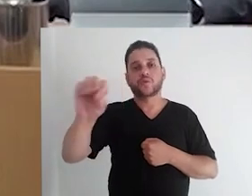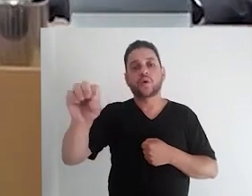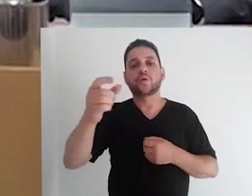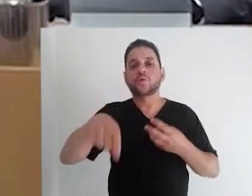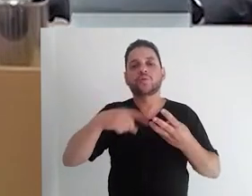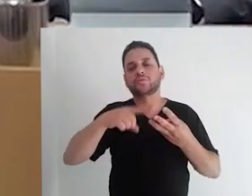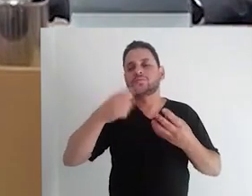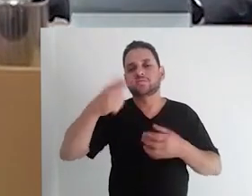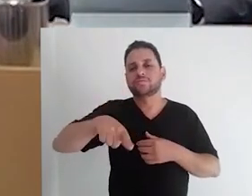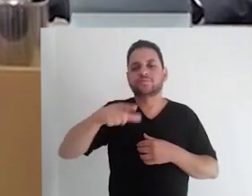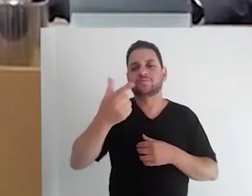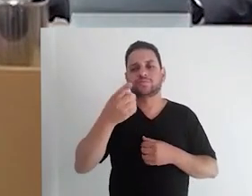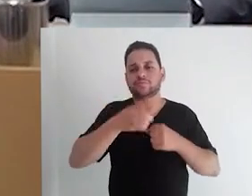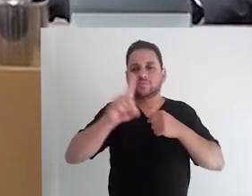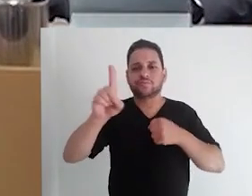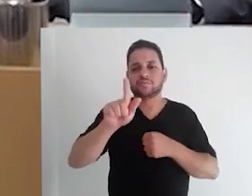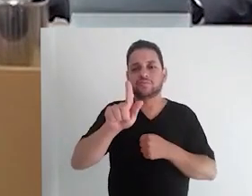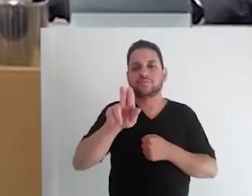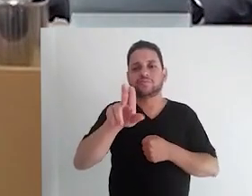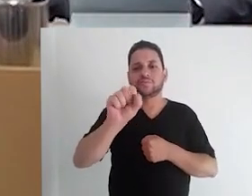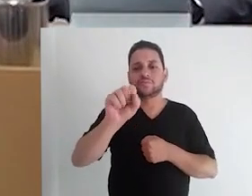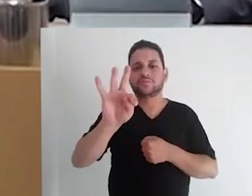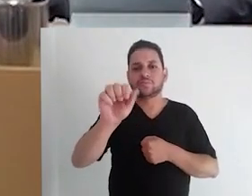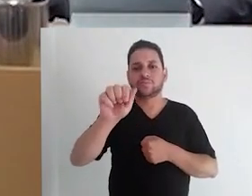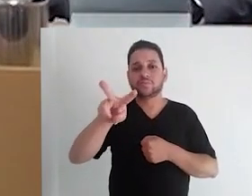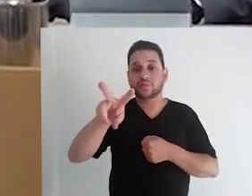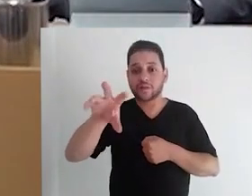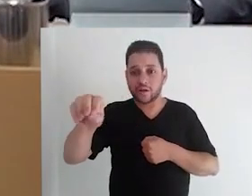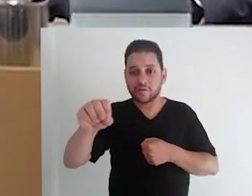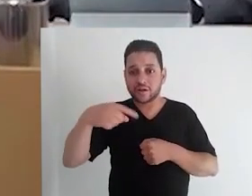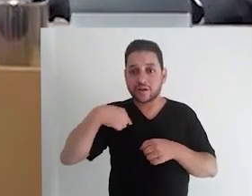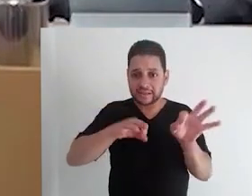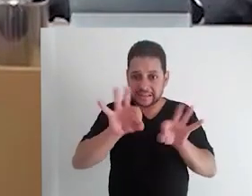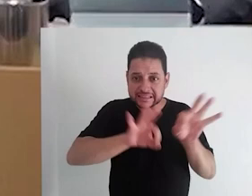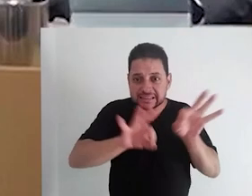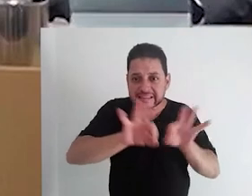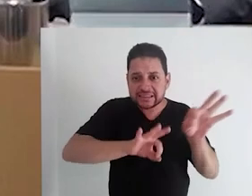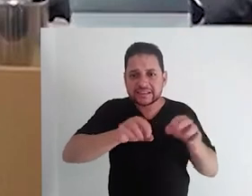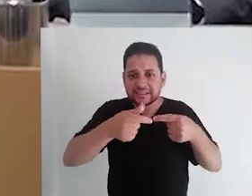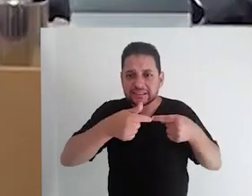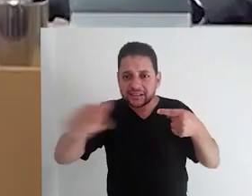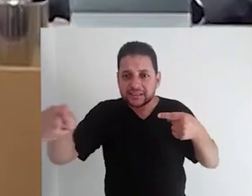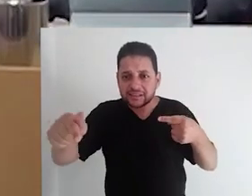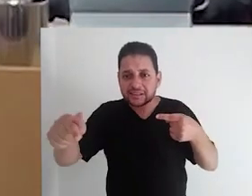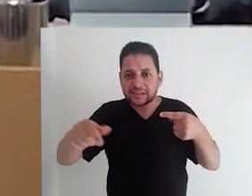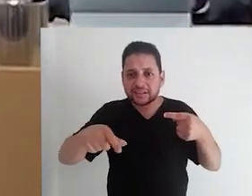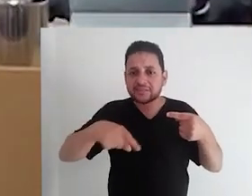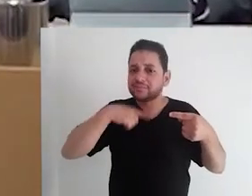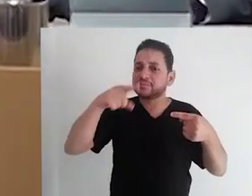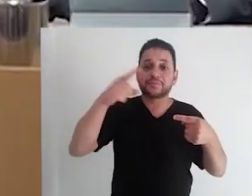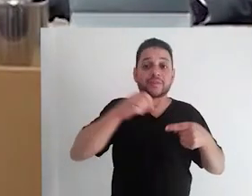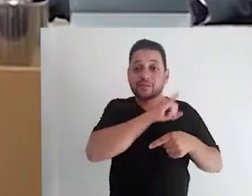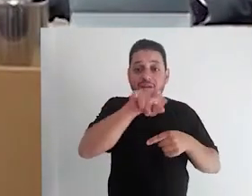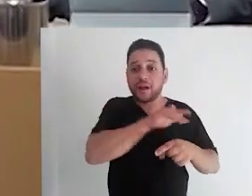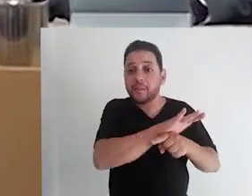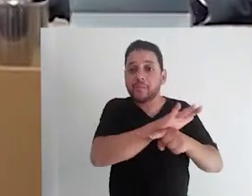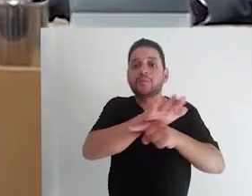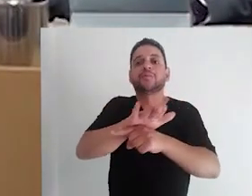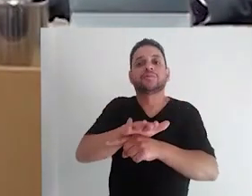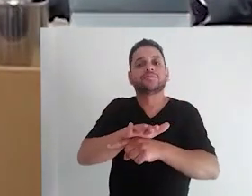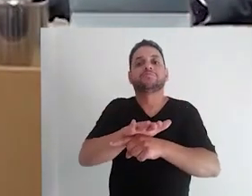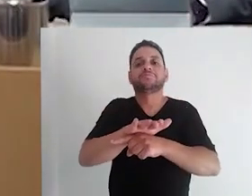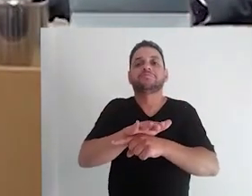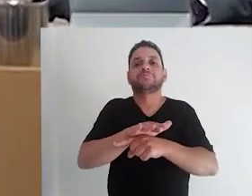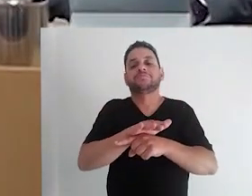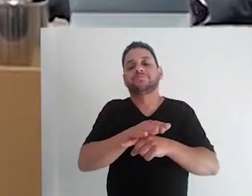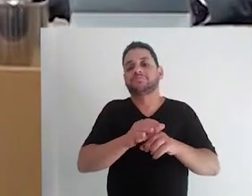possível organizarmos tudo isso sem os apoios que contamos, porque foi um evento